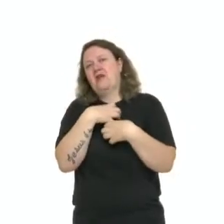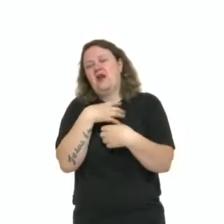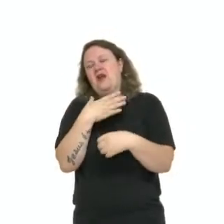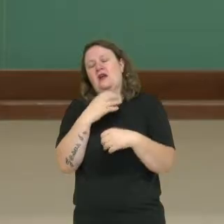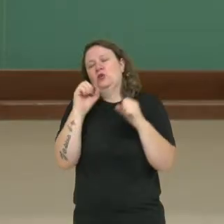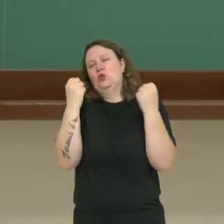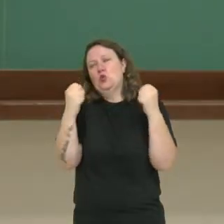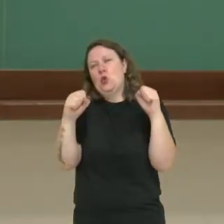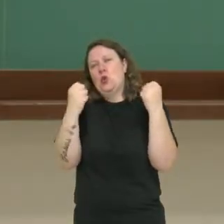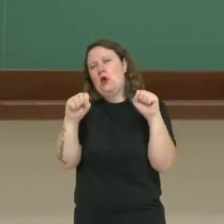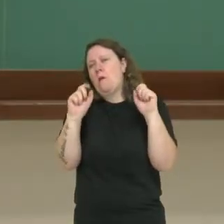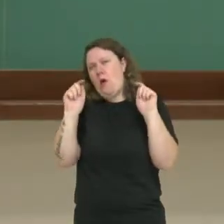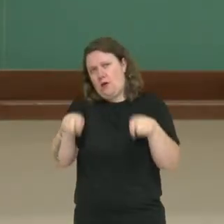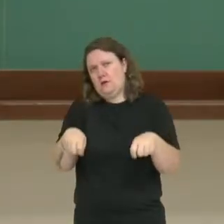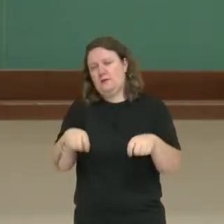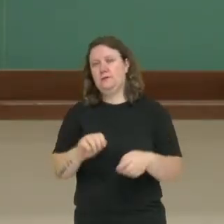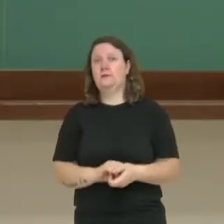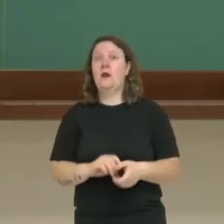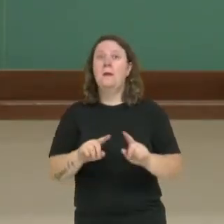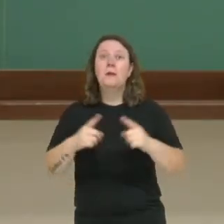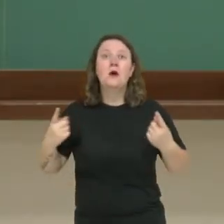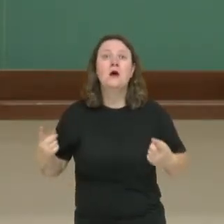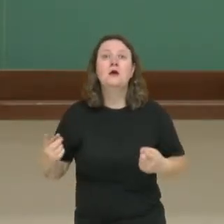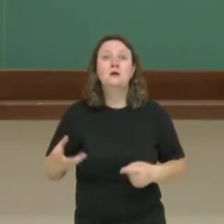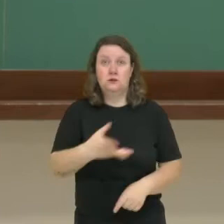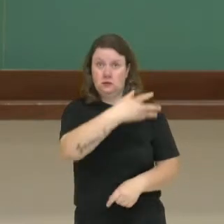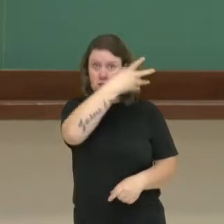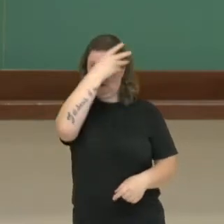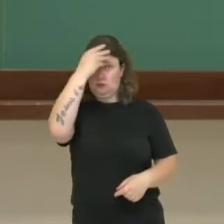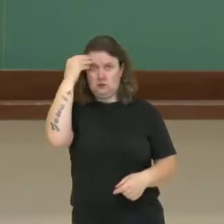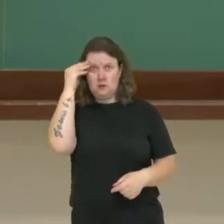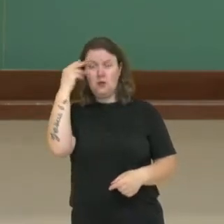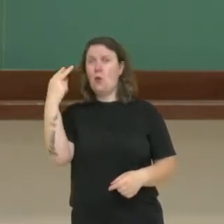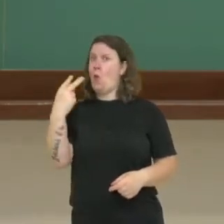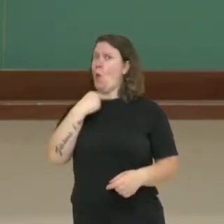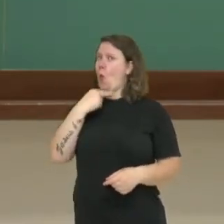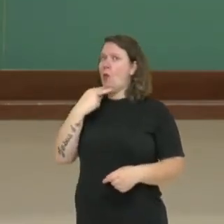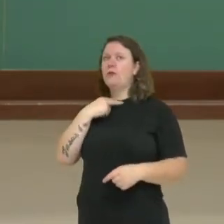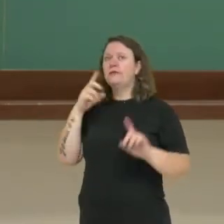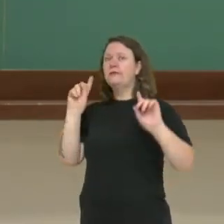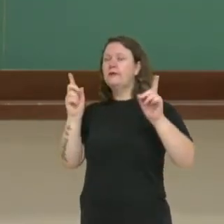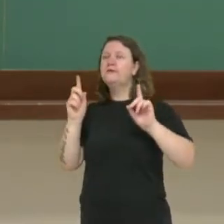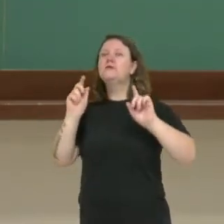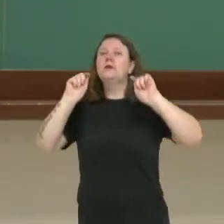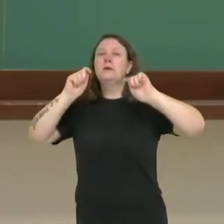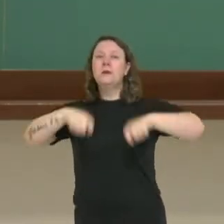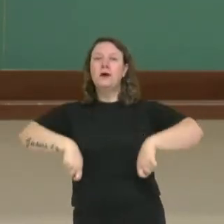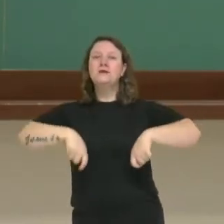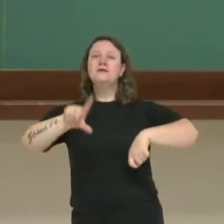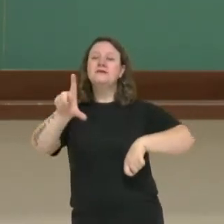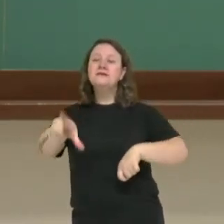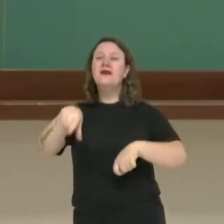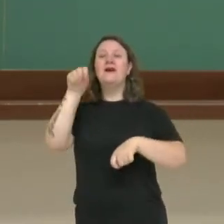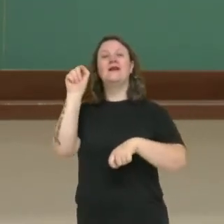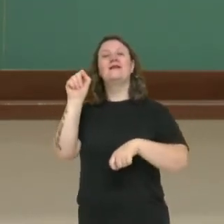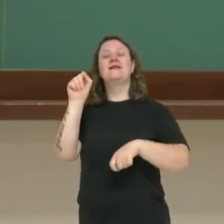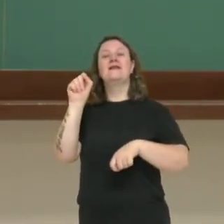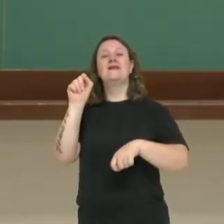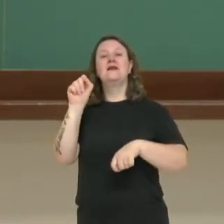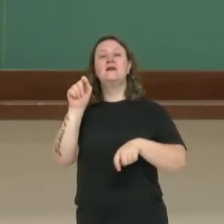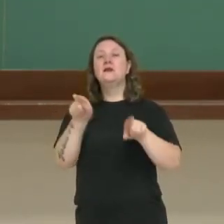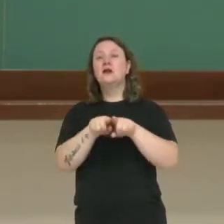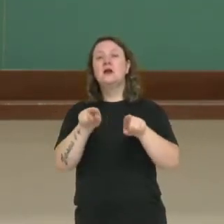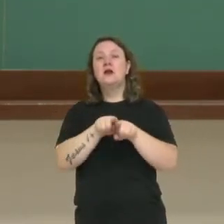física. Mas a gente não pode esquecer que o ciclismo também pode ser uma boa opção de